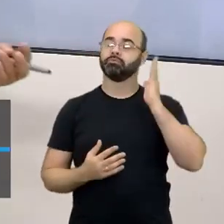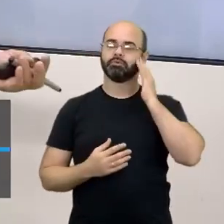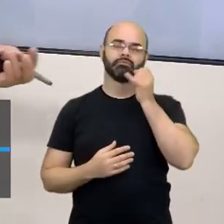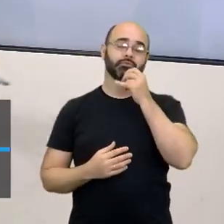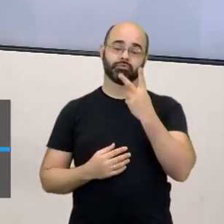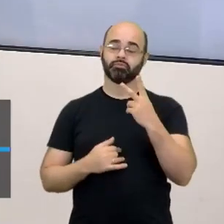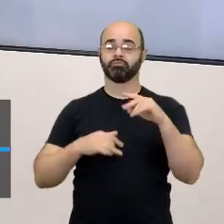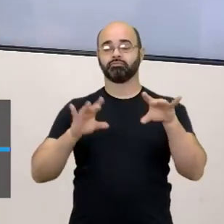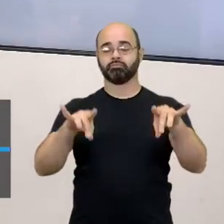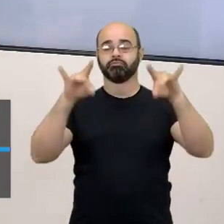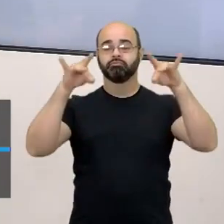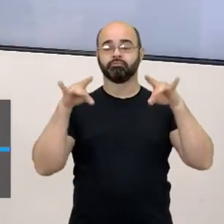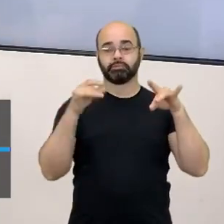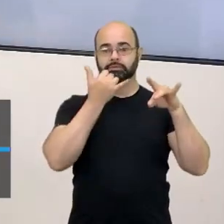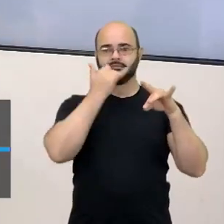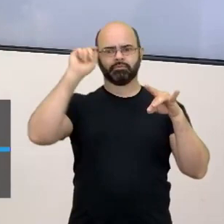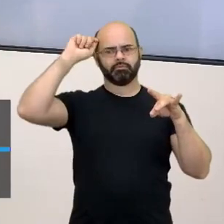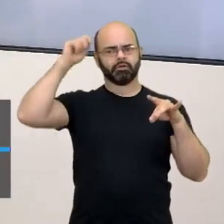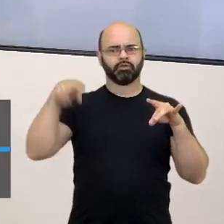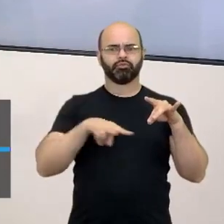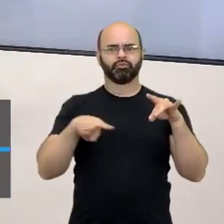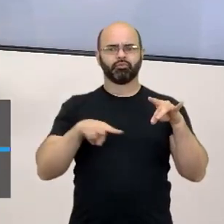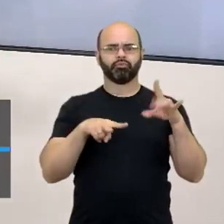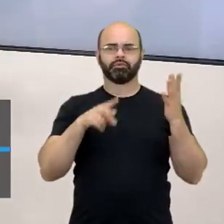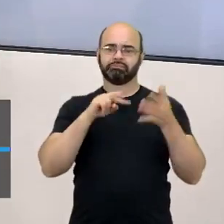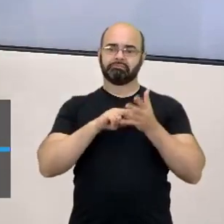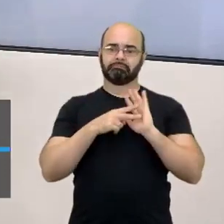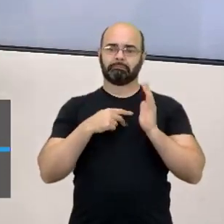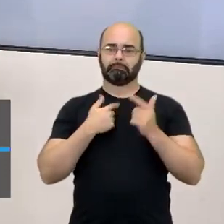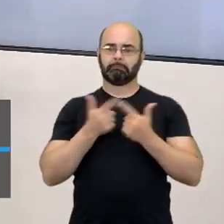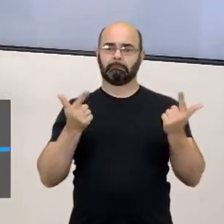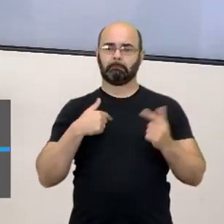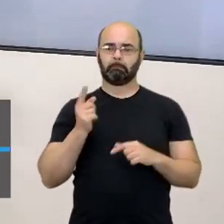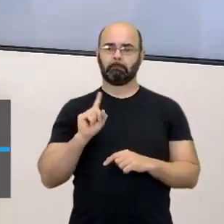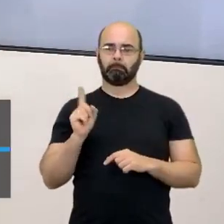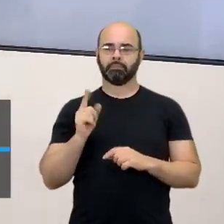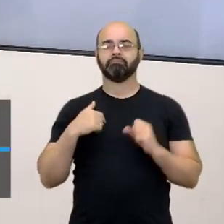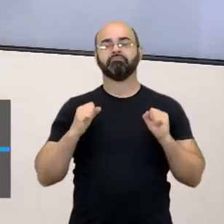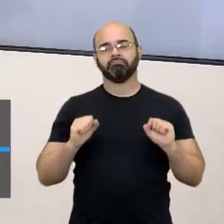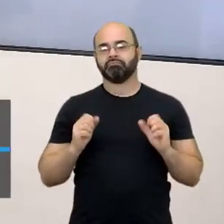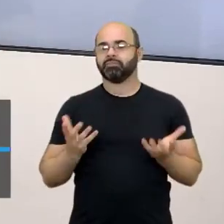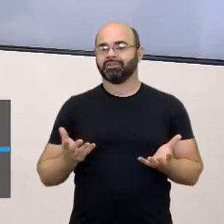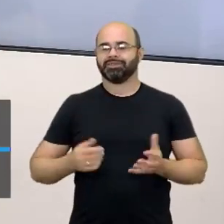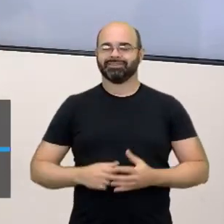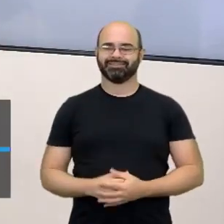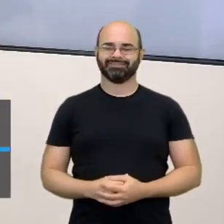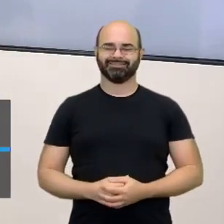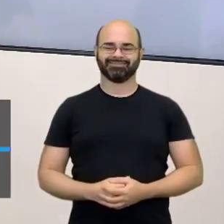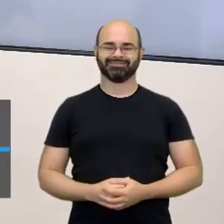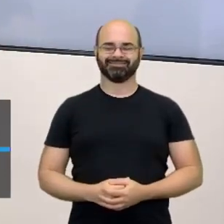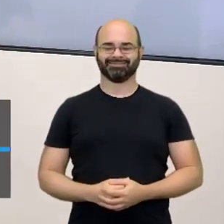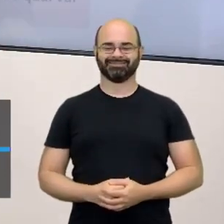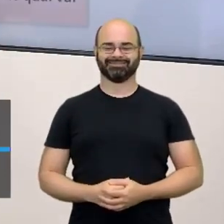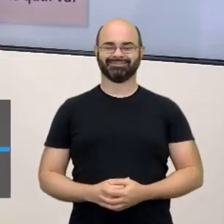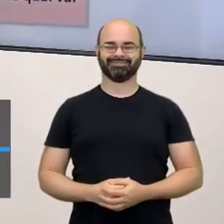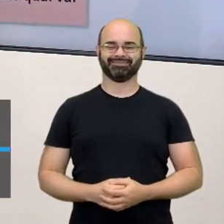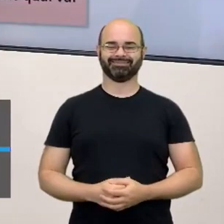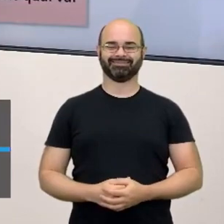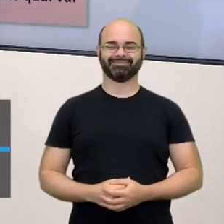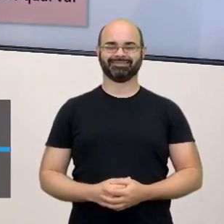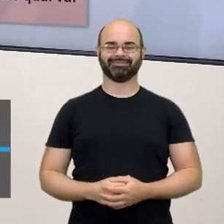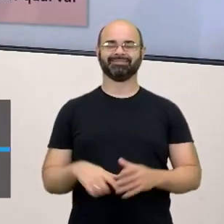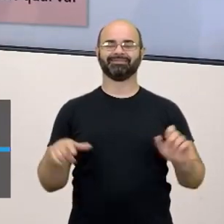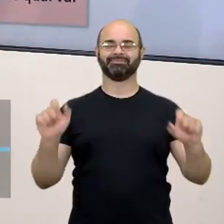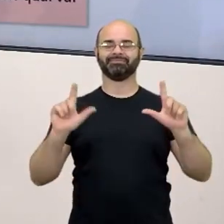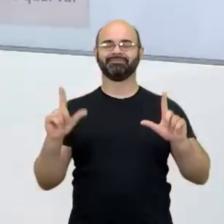duas cartas lá e sair duas pretas também. Vai que não deu sorte, né? Pode acontecer, tá bom? Muito bem. Vai subir outro quadrinho aí,